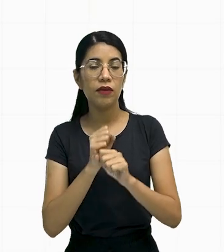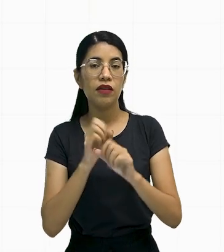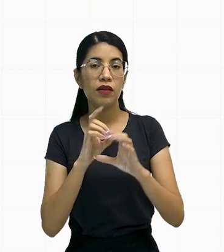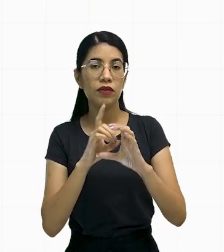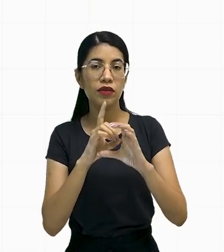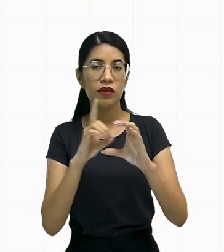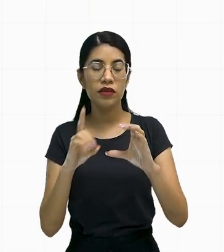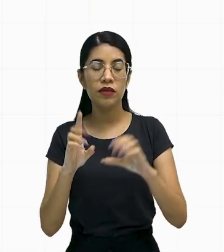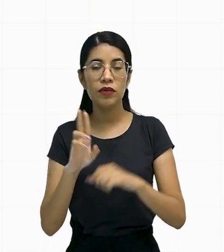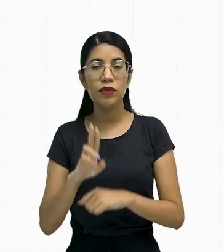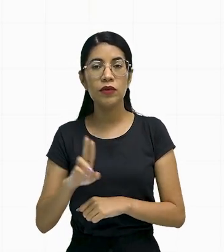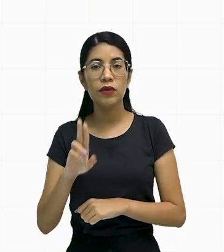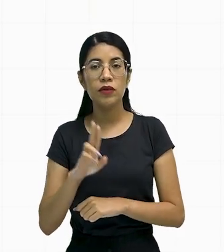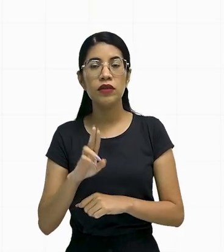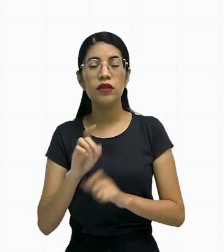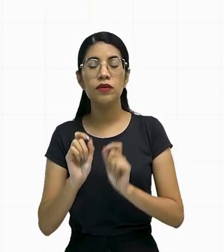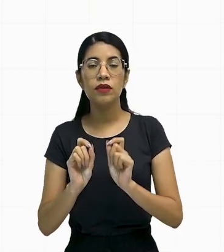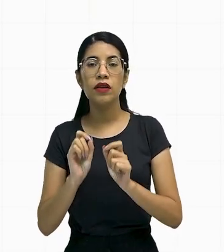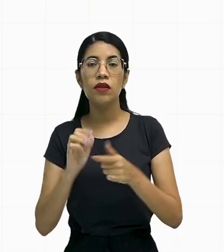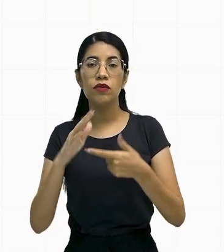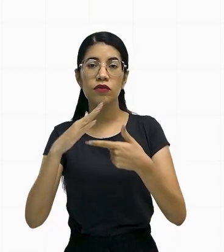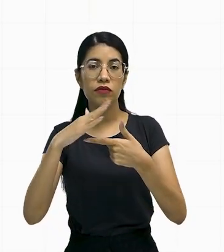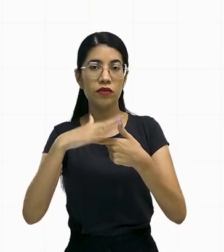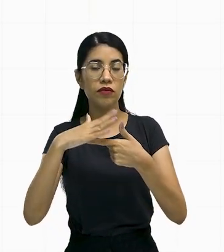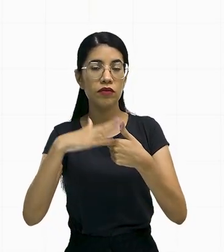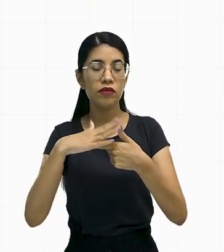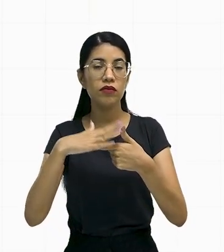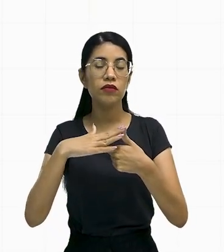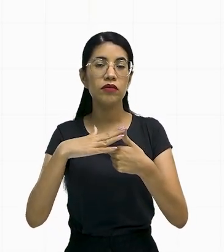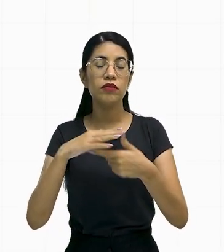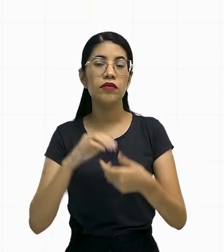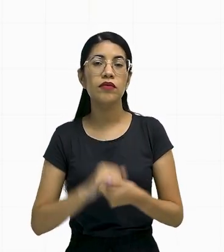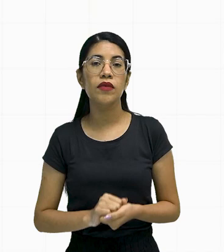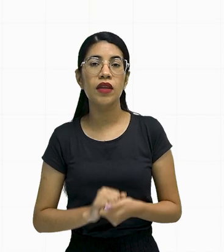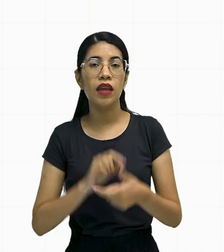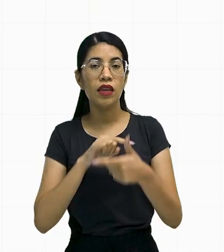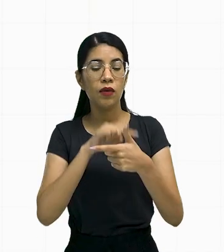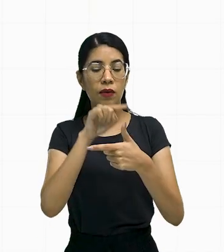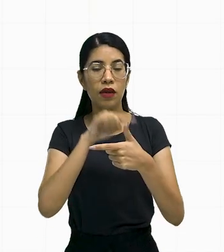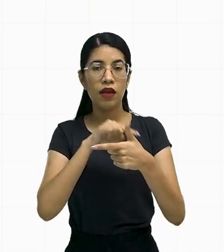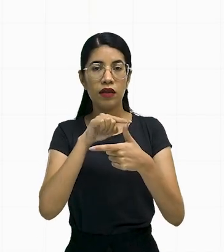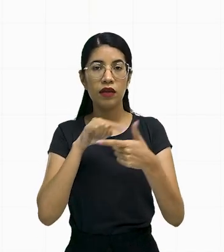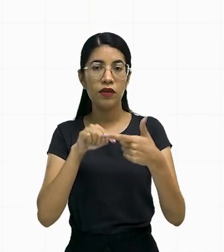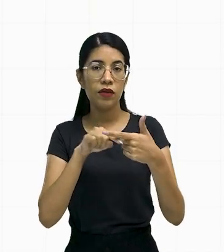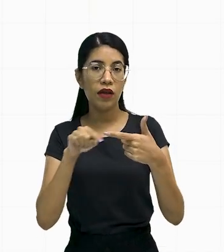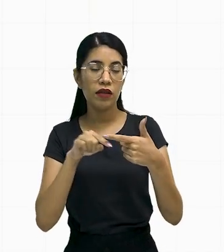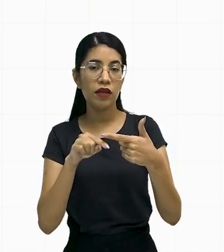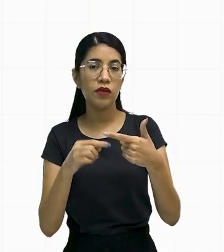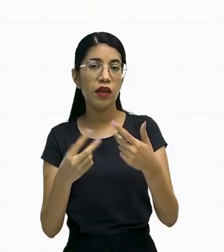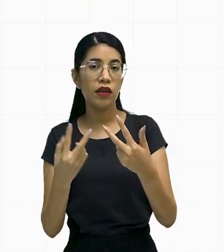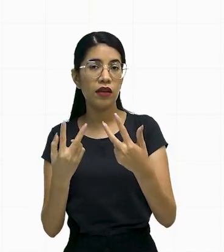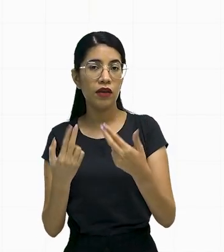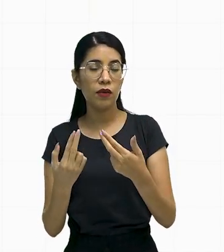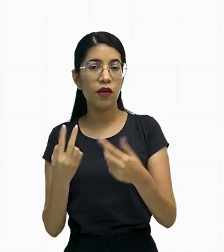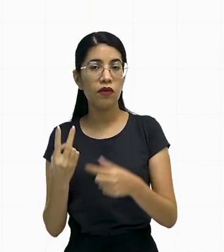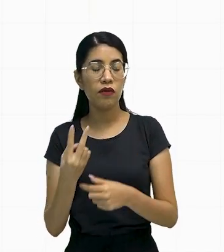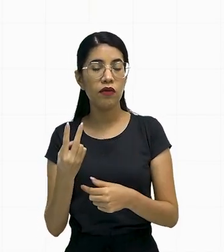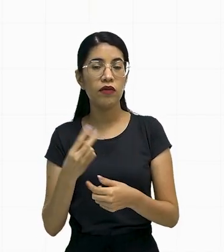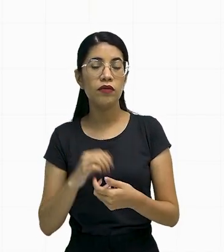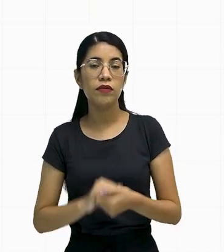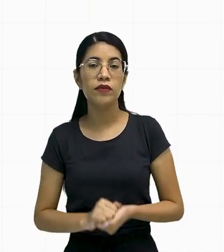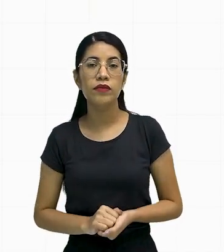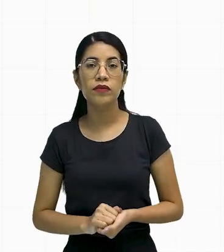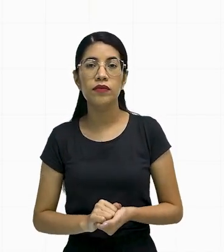diâmetro utilizando o teorema de Pitágoras, onde os dois catetos terão medidas iguais, já que